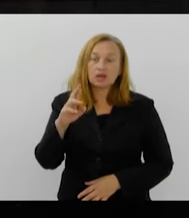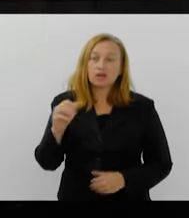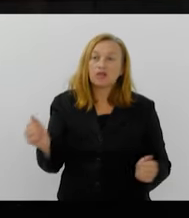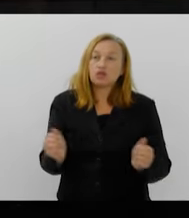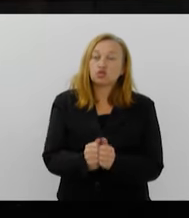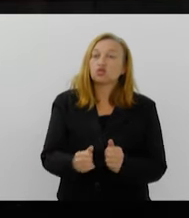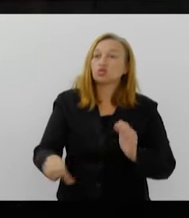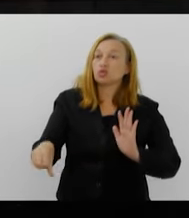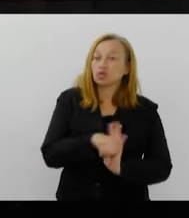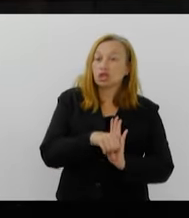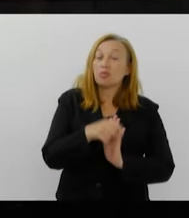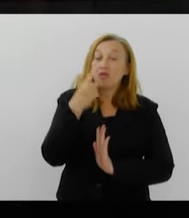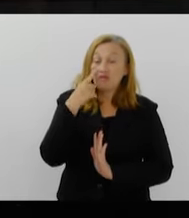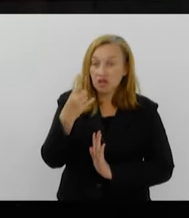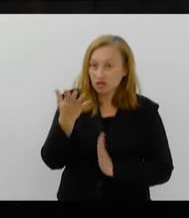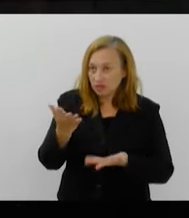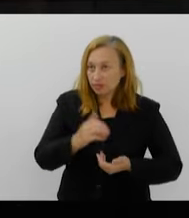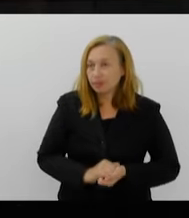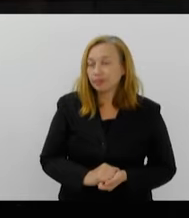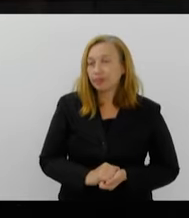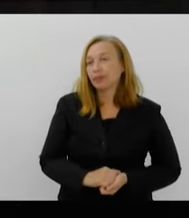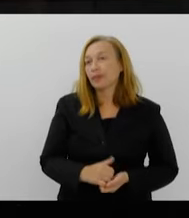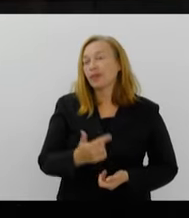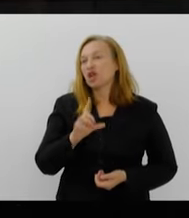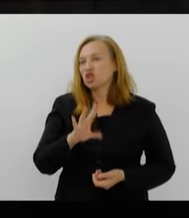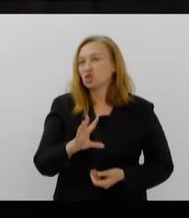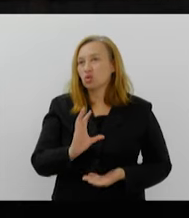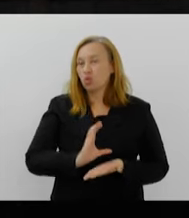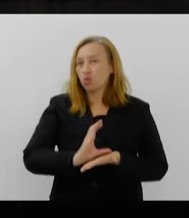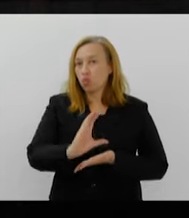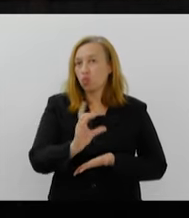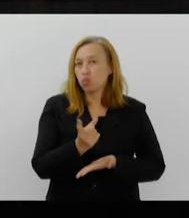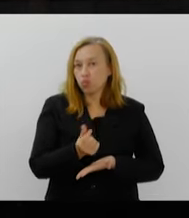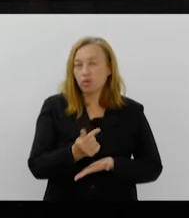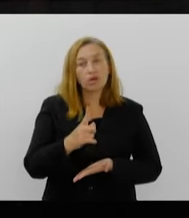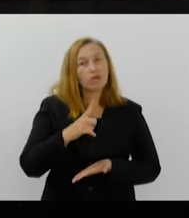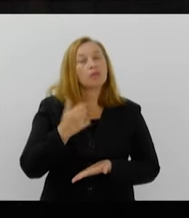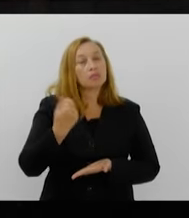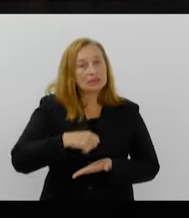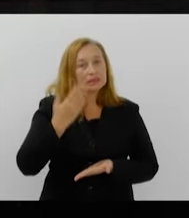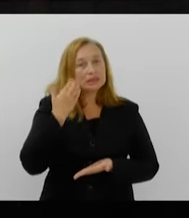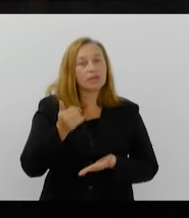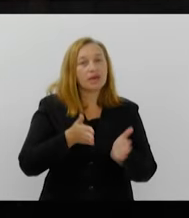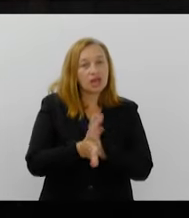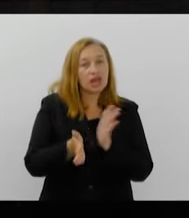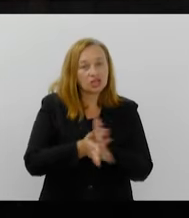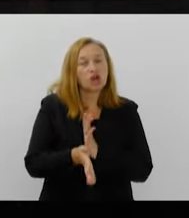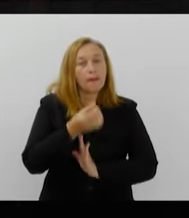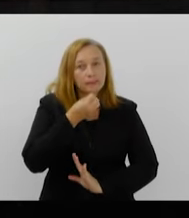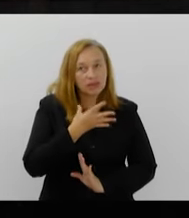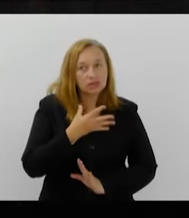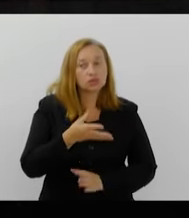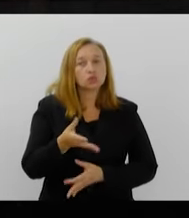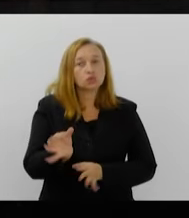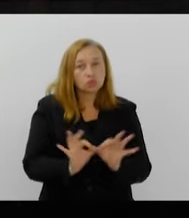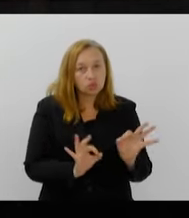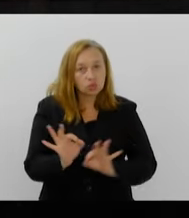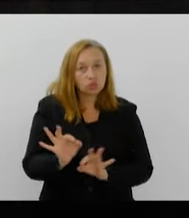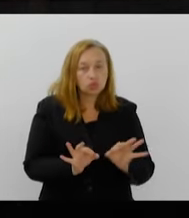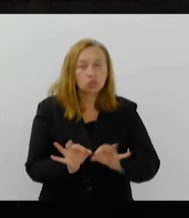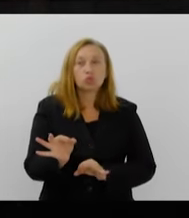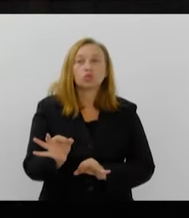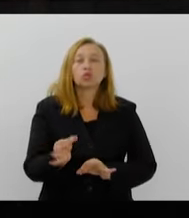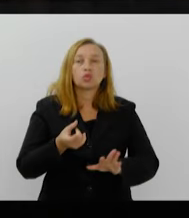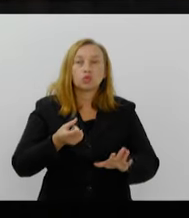importância da perícia ser autônoma. Então não basta ter recurso, tem que saber gastar bem, com eficiência, planejamento,